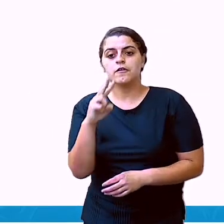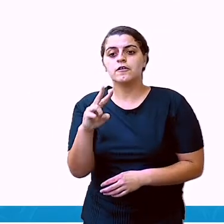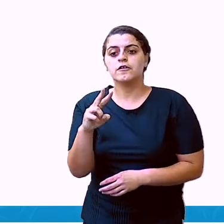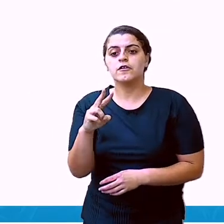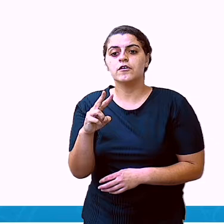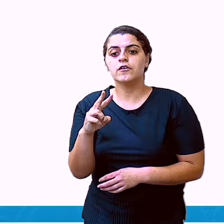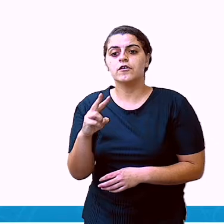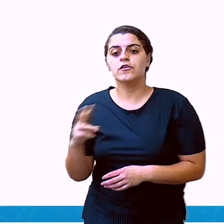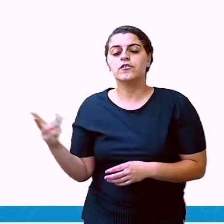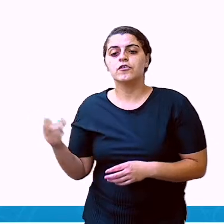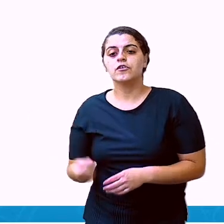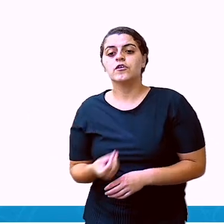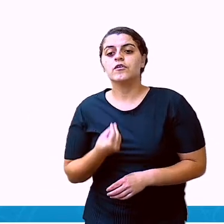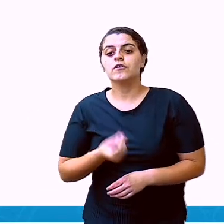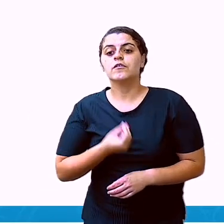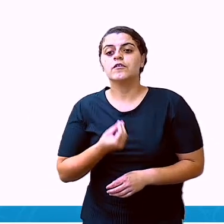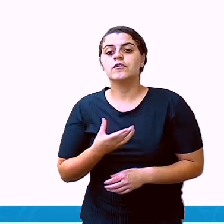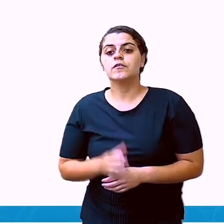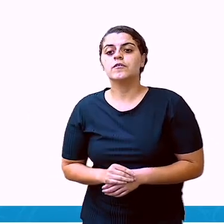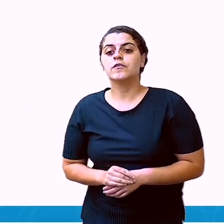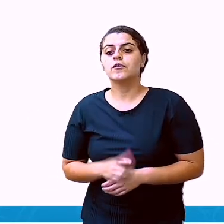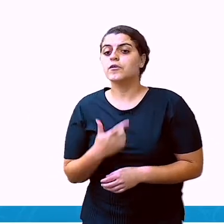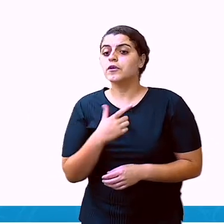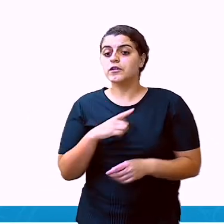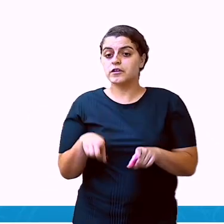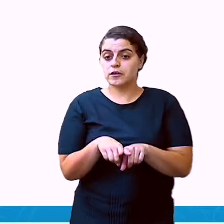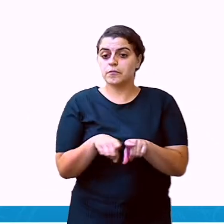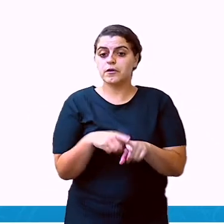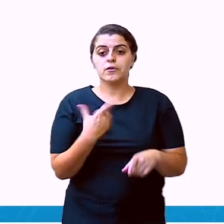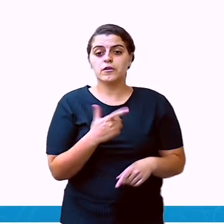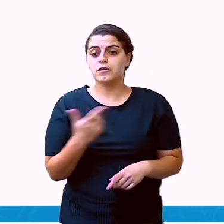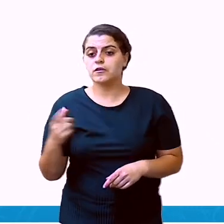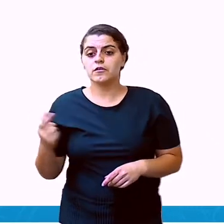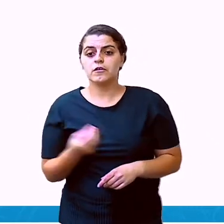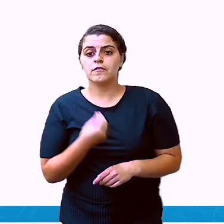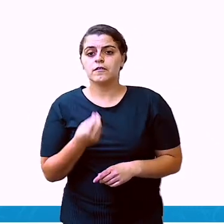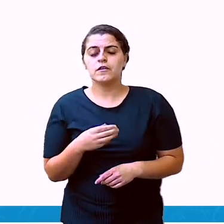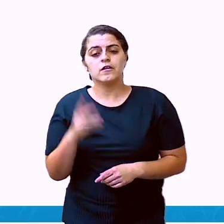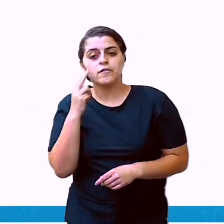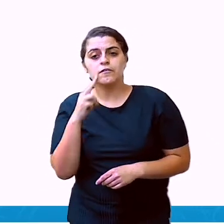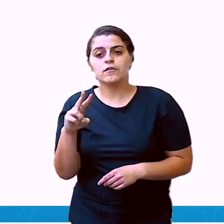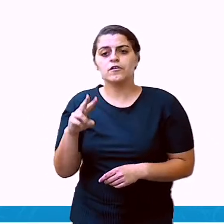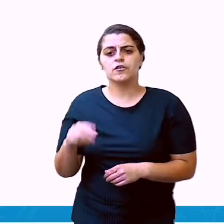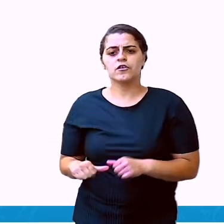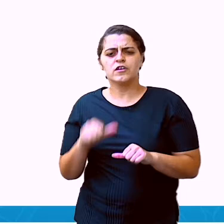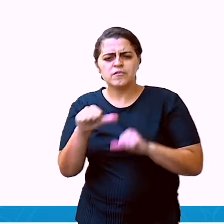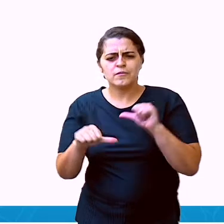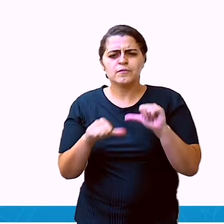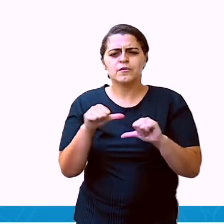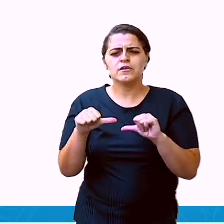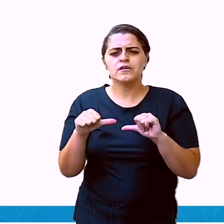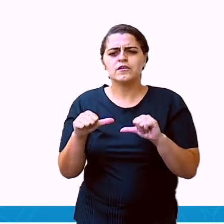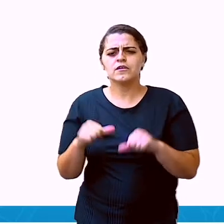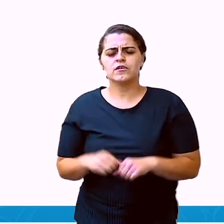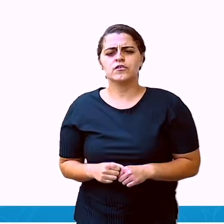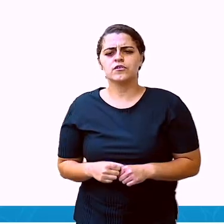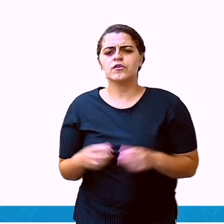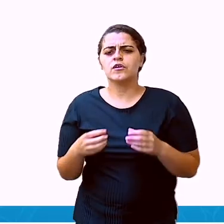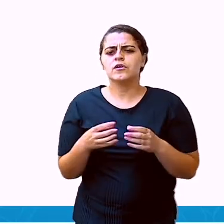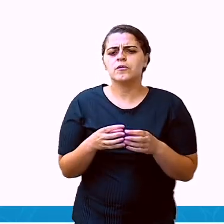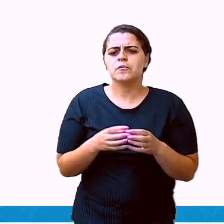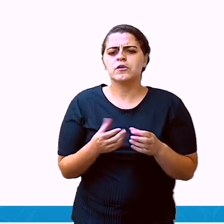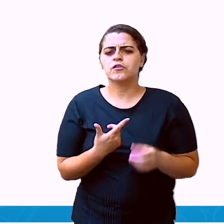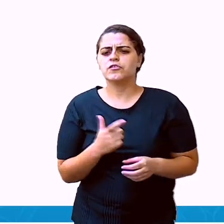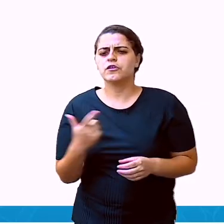Observe o componente vivo e o não vivo. Houve alguma mudança no componente